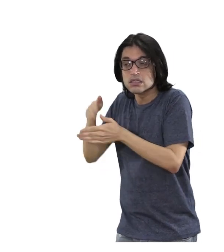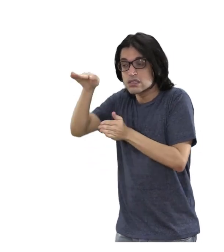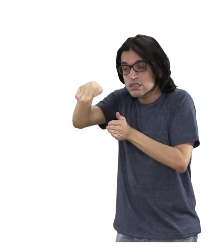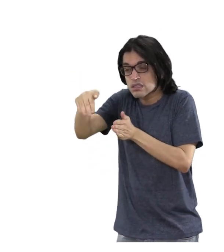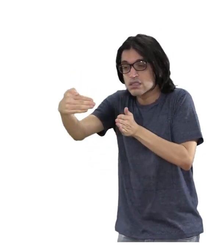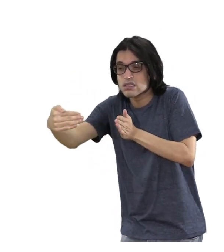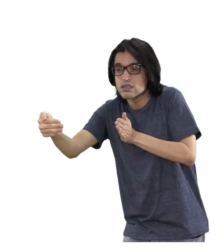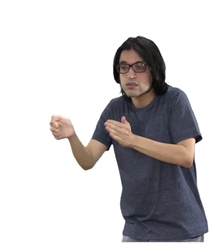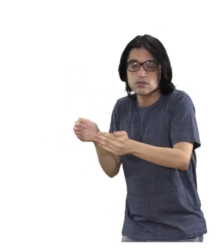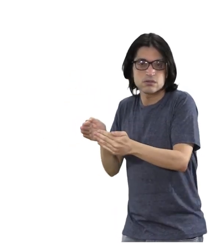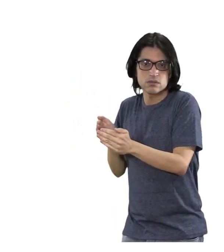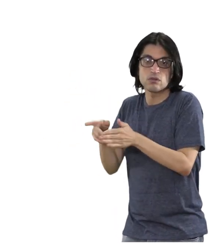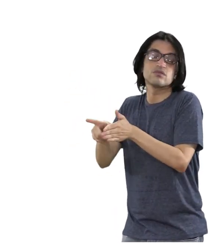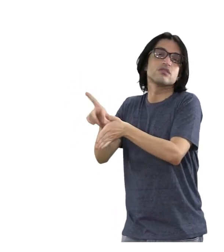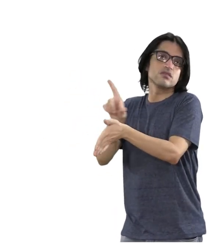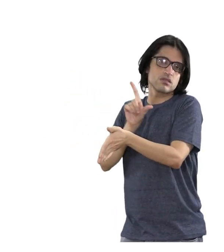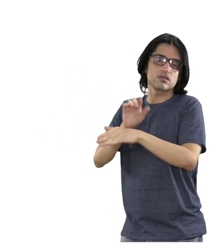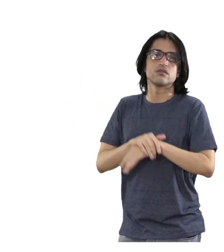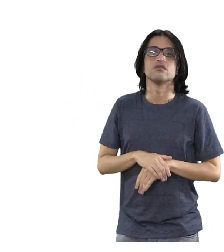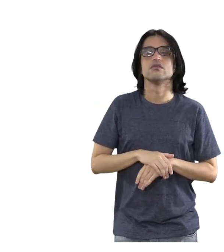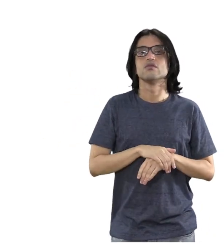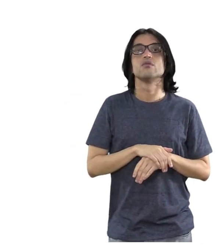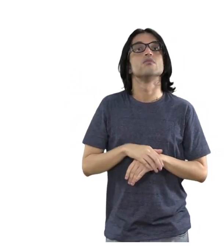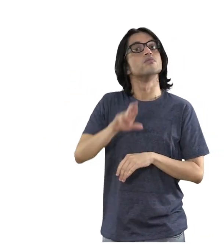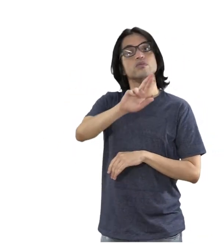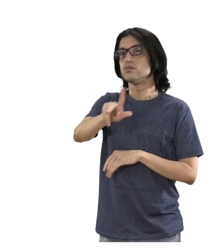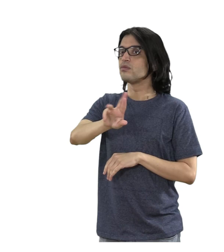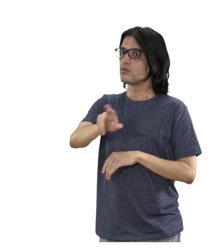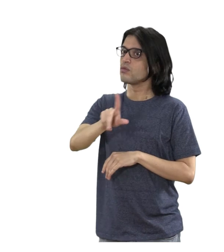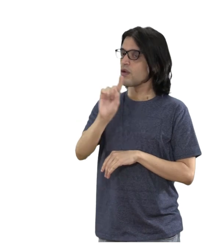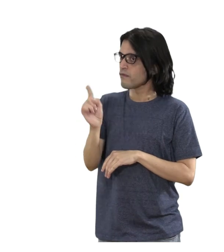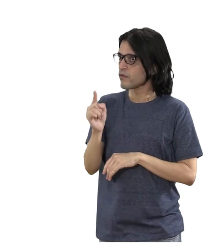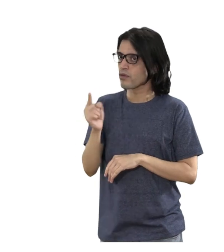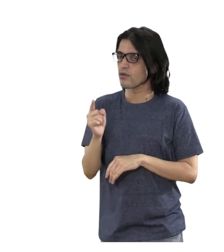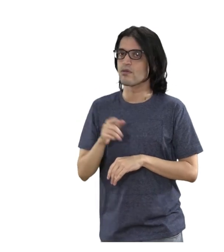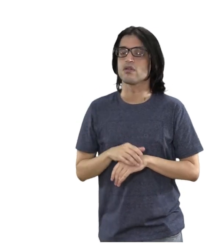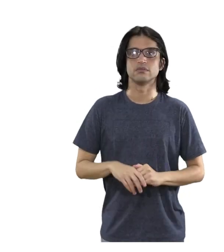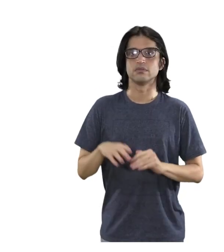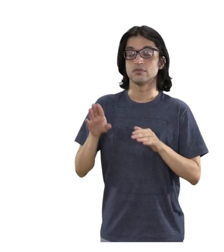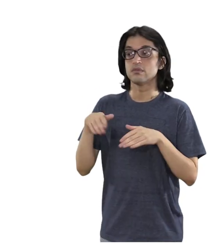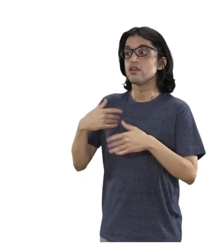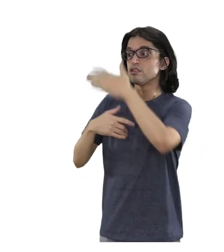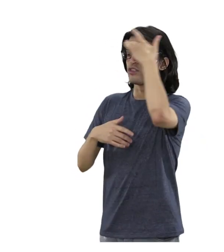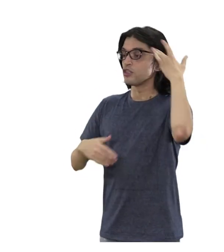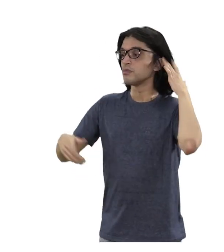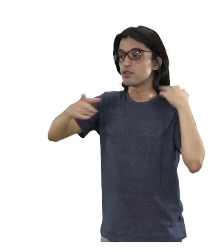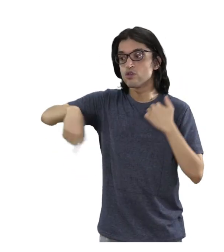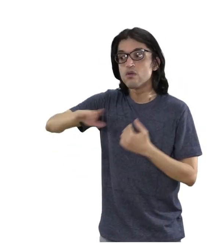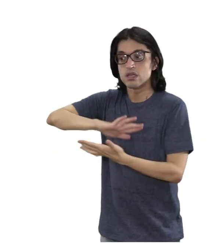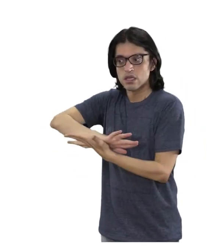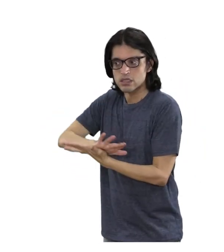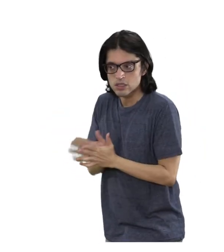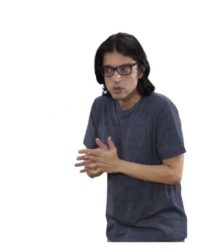restringe ou delimitam o significado de seu antecedente. Não são separadas por vírgulas. As pessoas que são